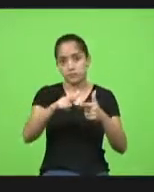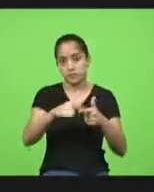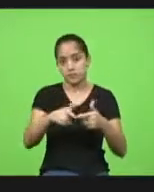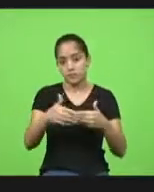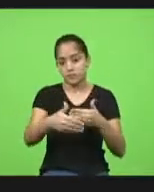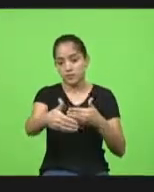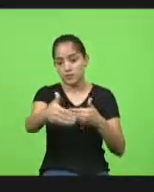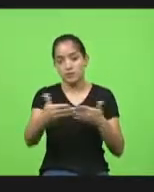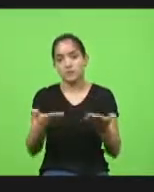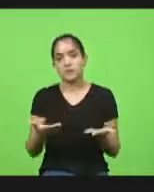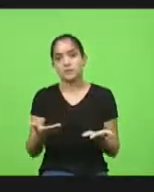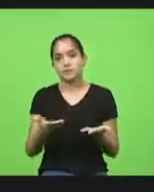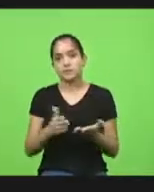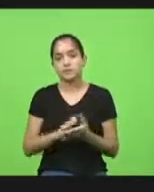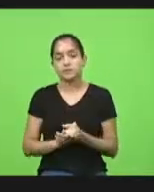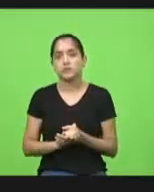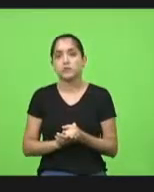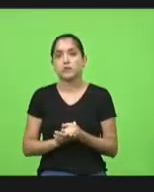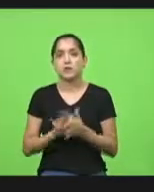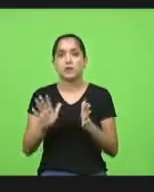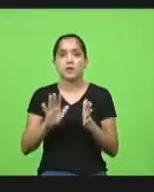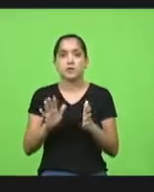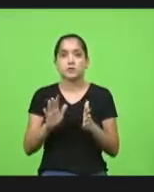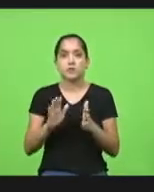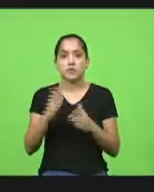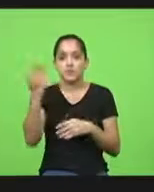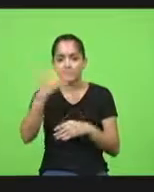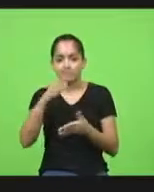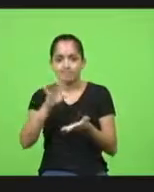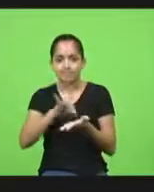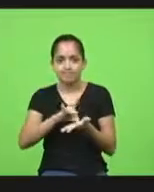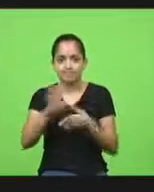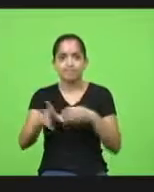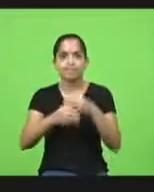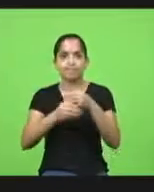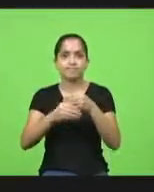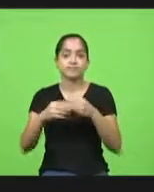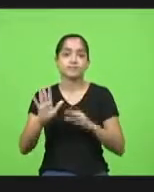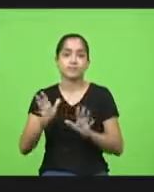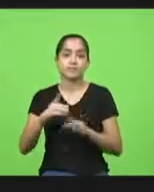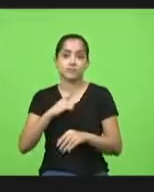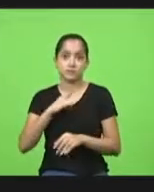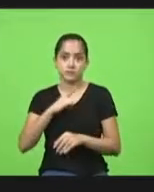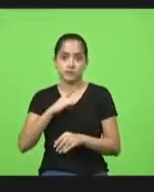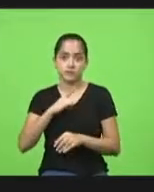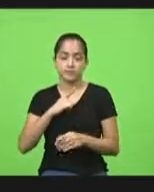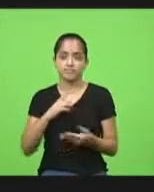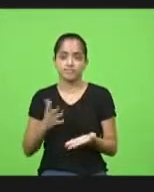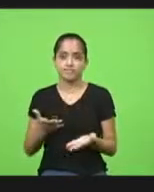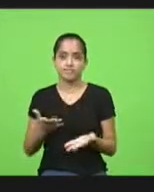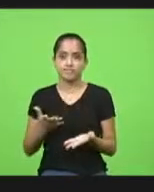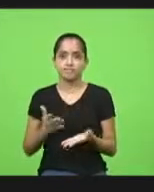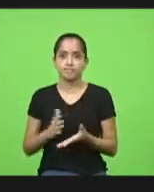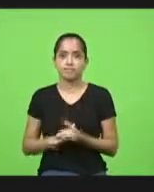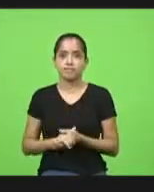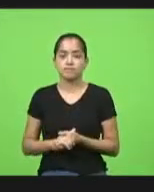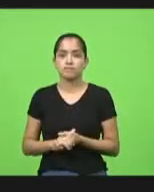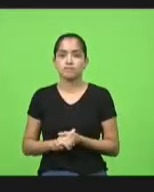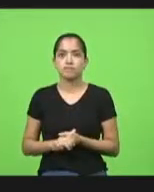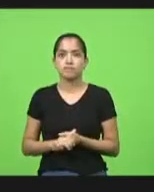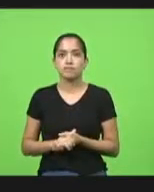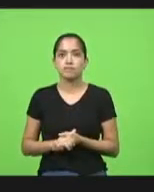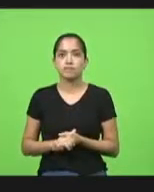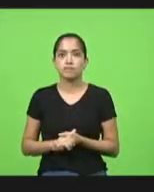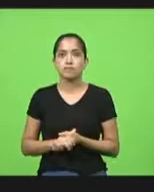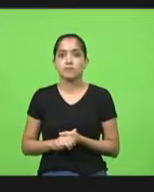Falei na minha fala anterior, isso é simplesmente para validar um aditivo que já existe. Então, como